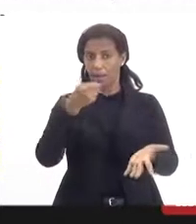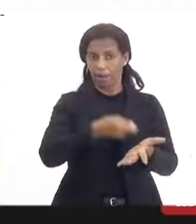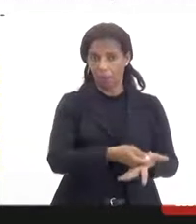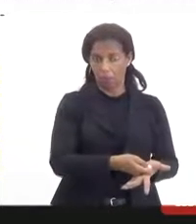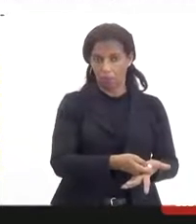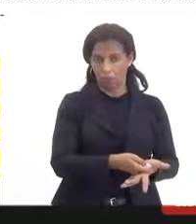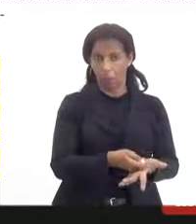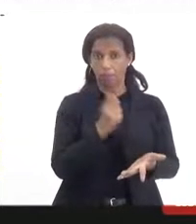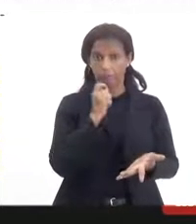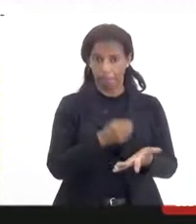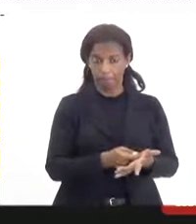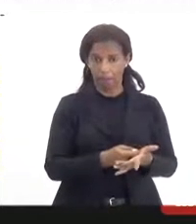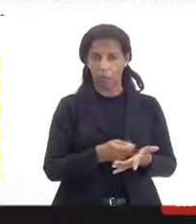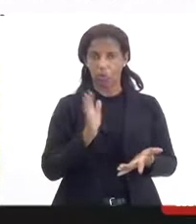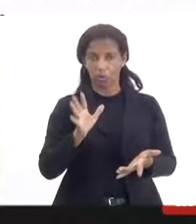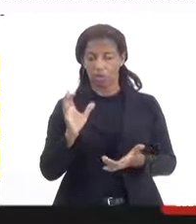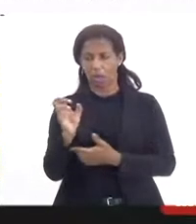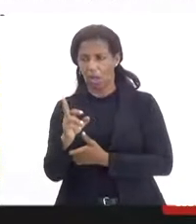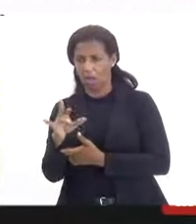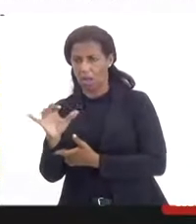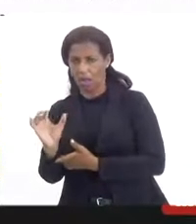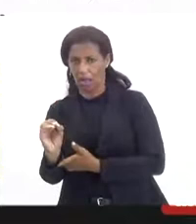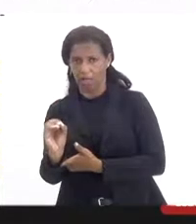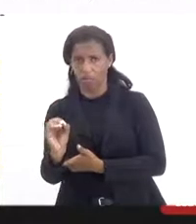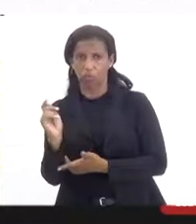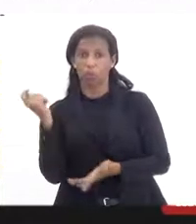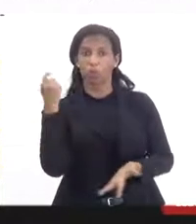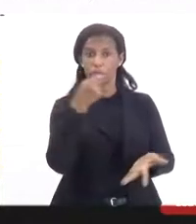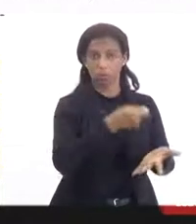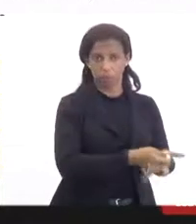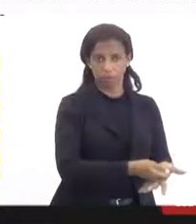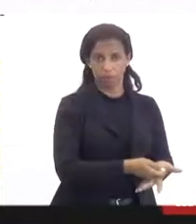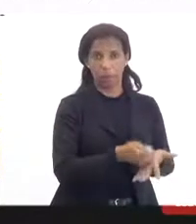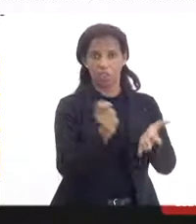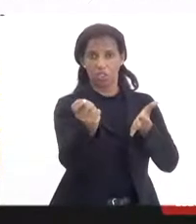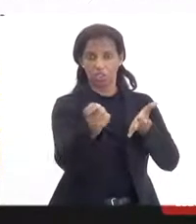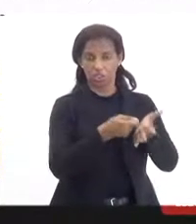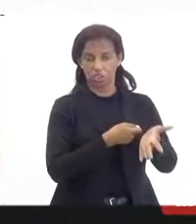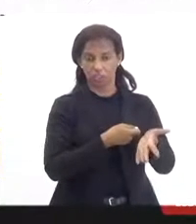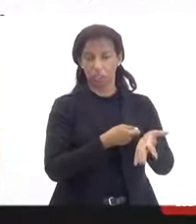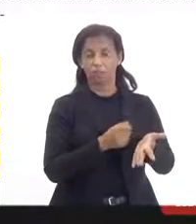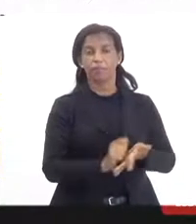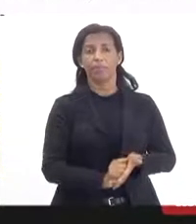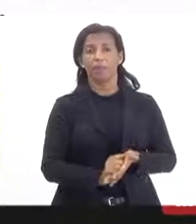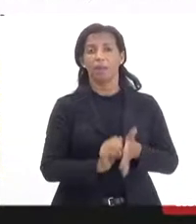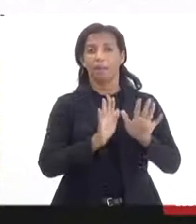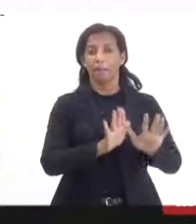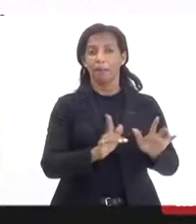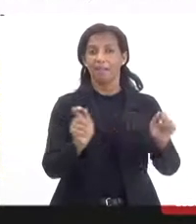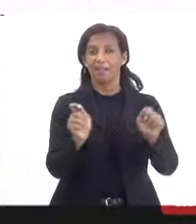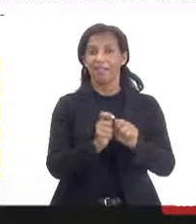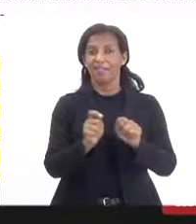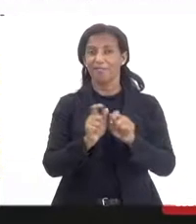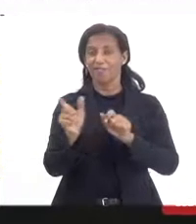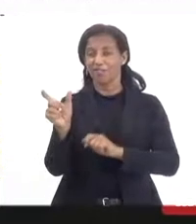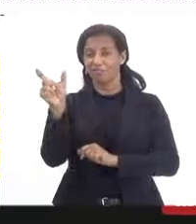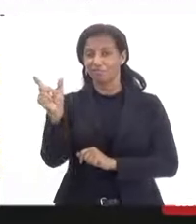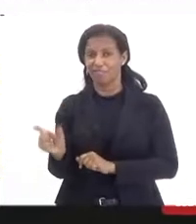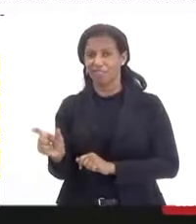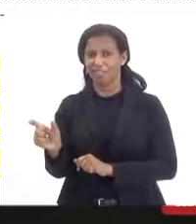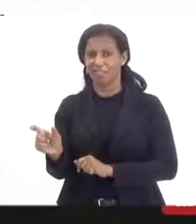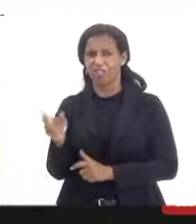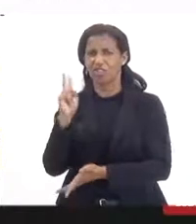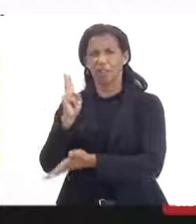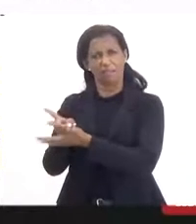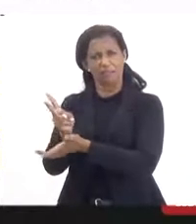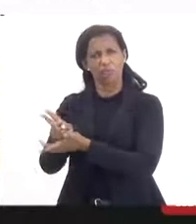pagou o auto, pagou o crédito tributário, é inscrita em dívida, porém ela fez essa ressalva dizendo que ela ia